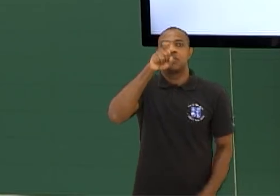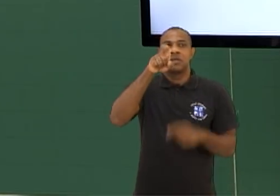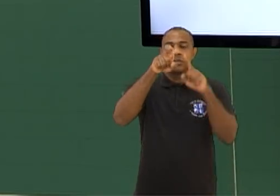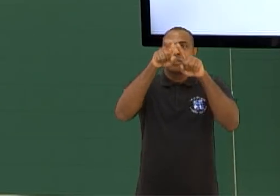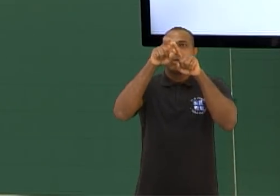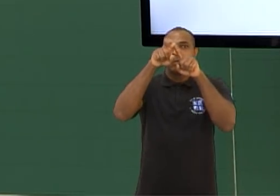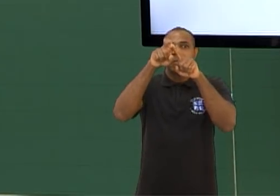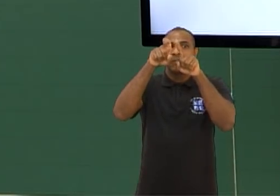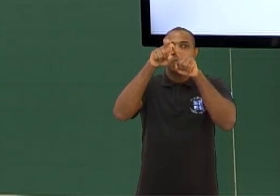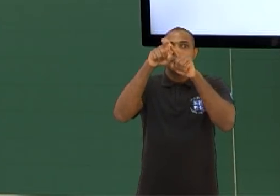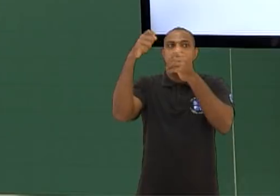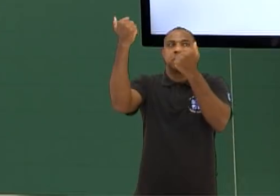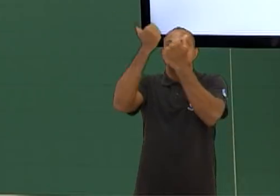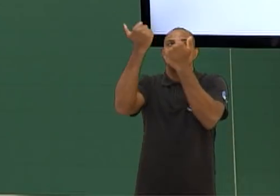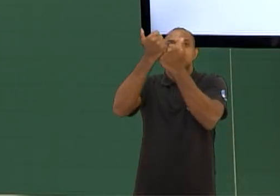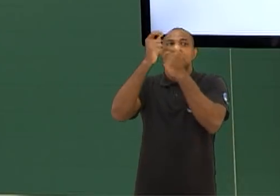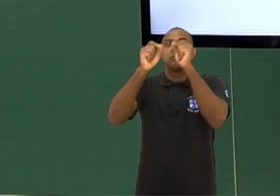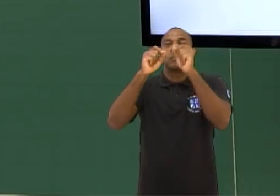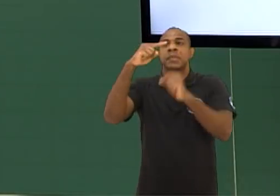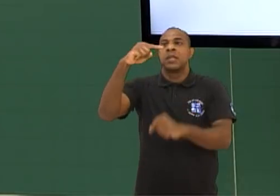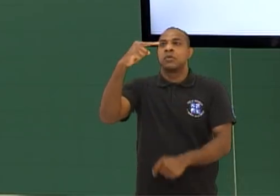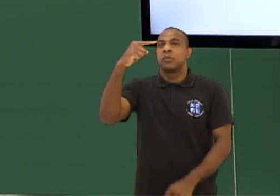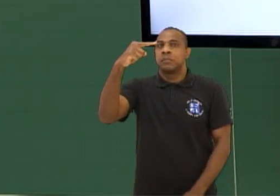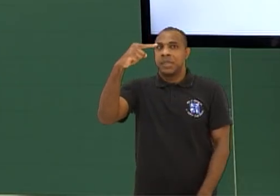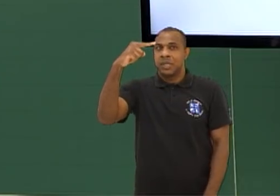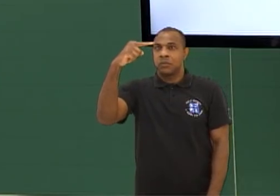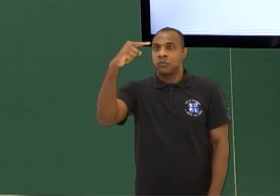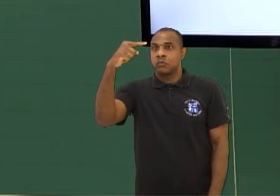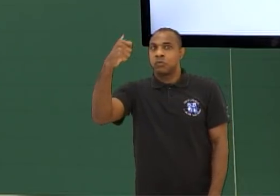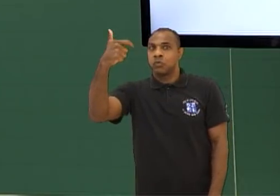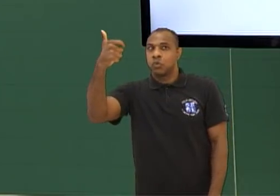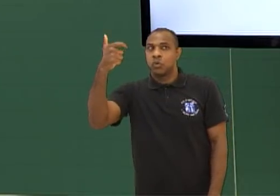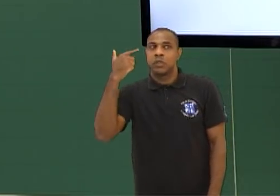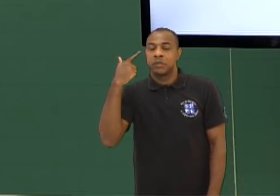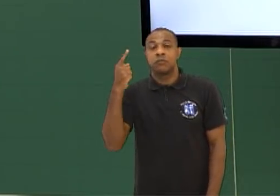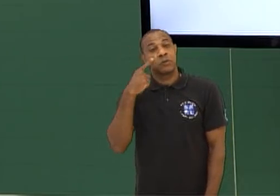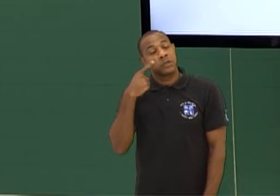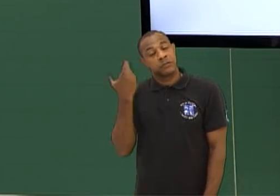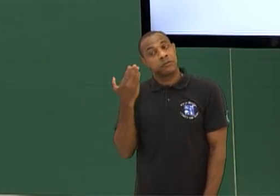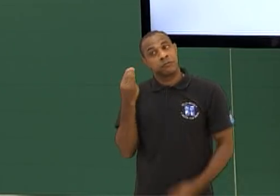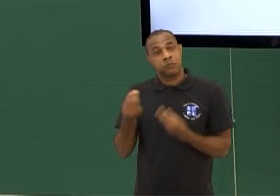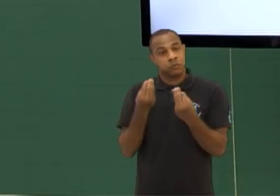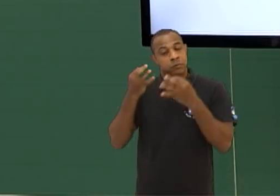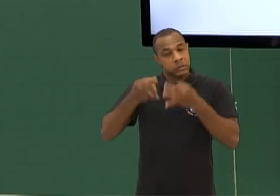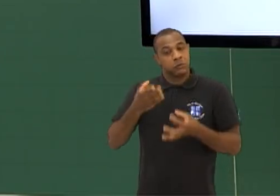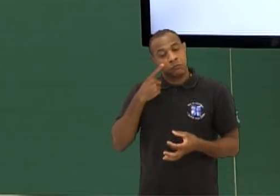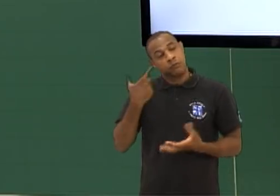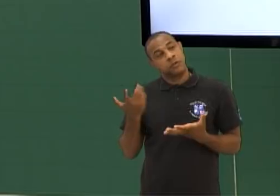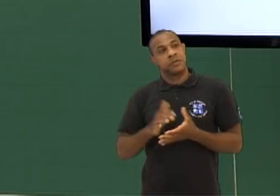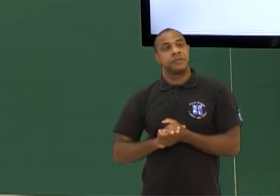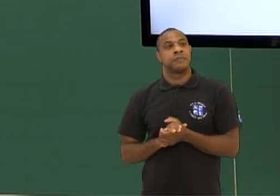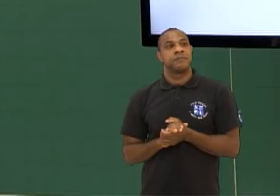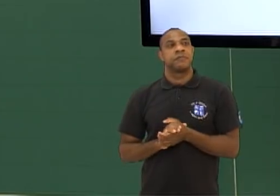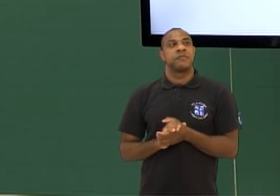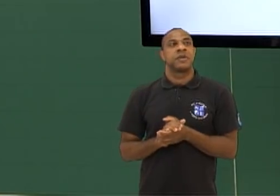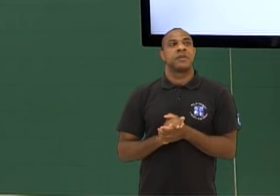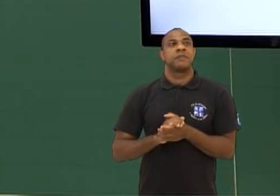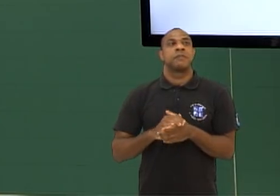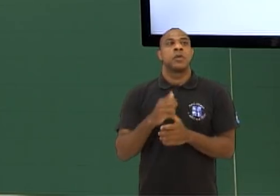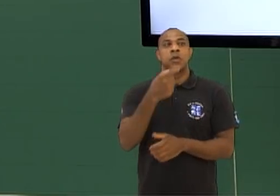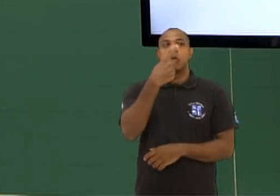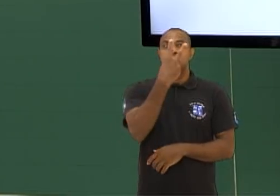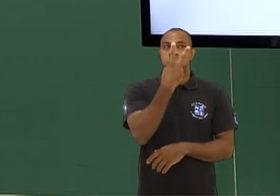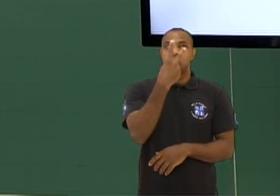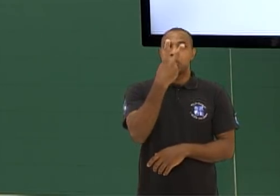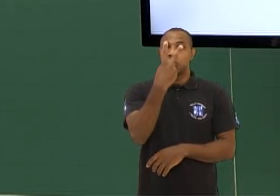Então, no lugar desse x, eu vou colocar menos 12. Vamos testar? 2 vezes, vou pôr um parênteses aqui, porque ele é